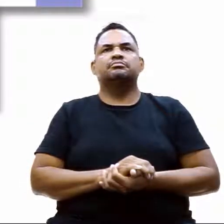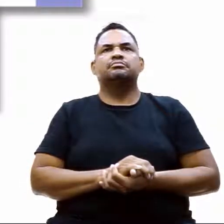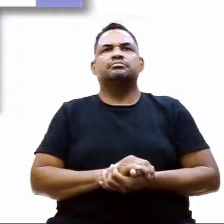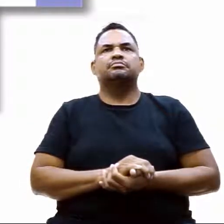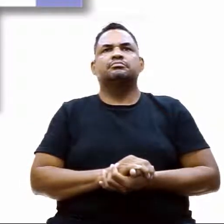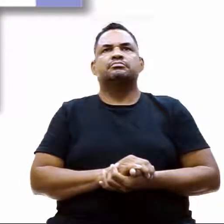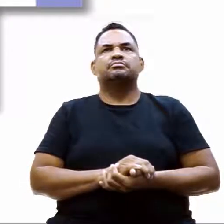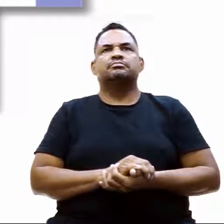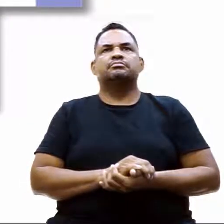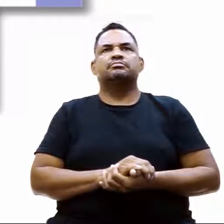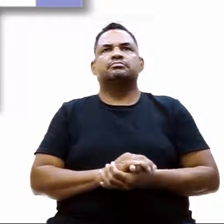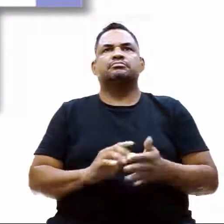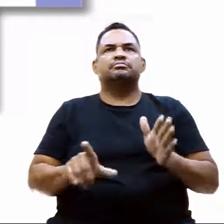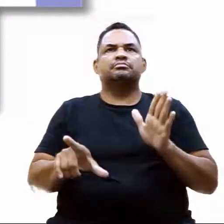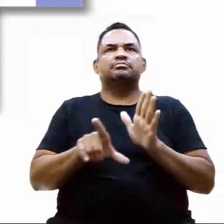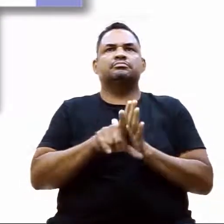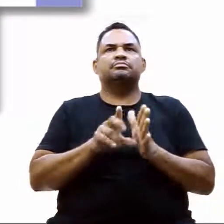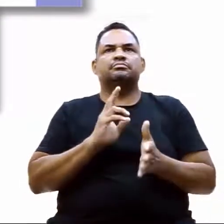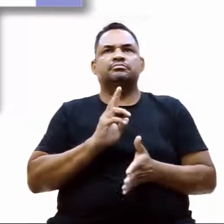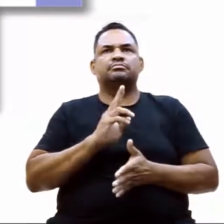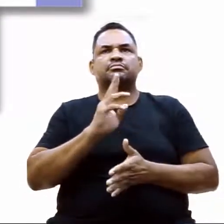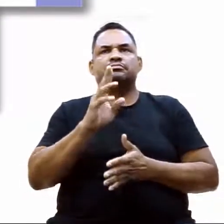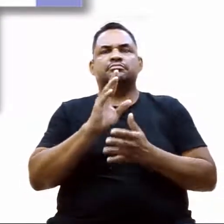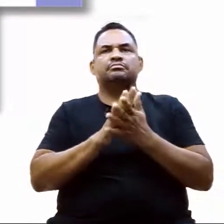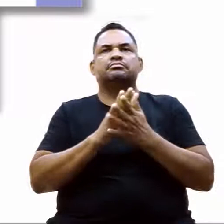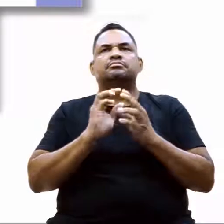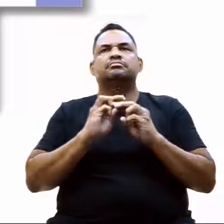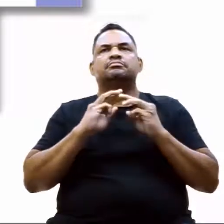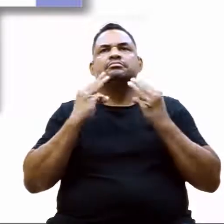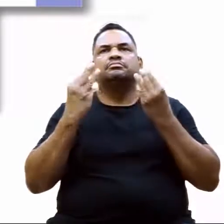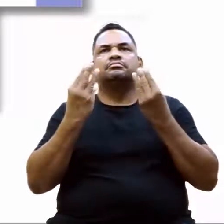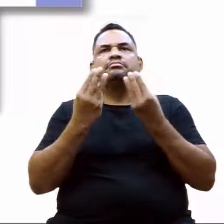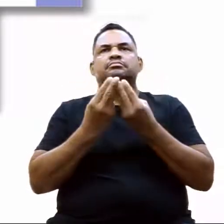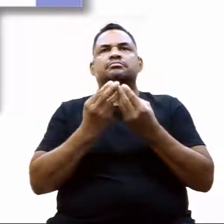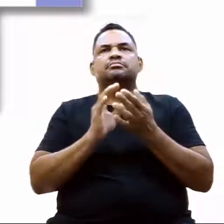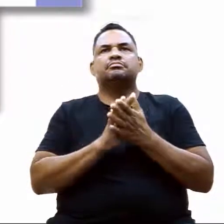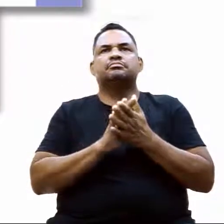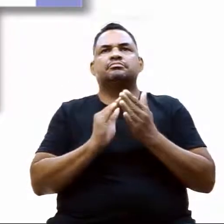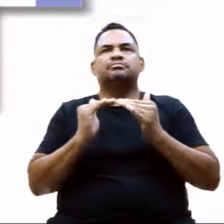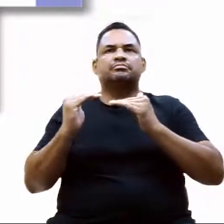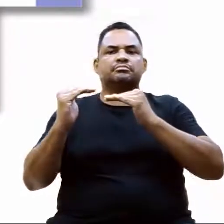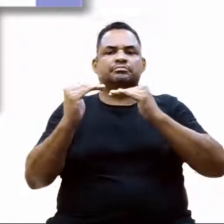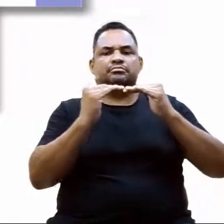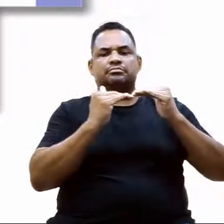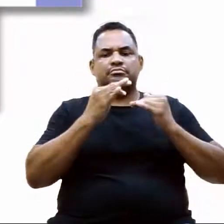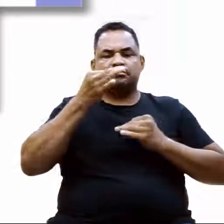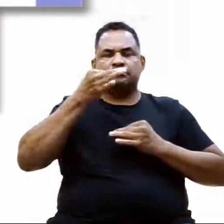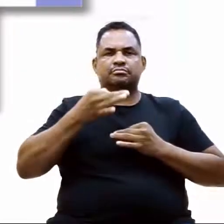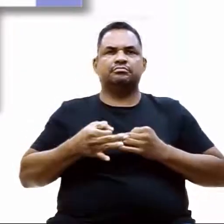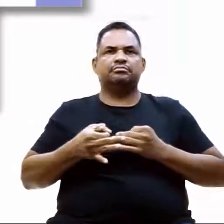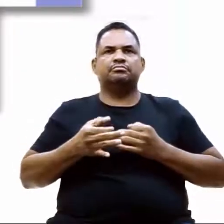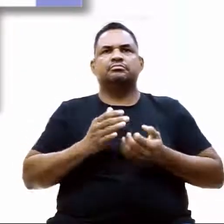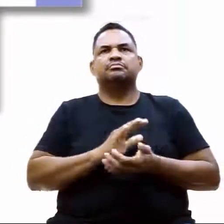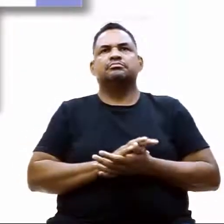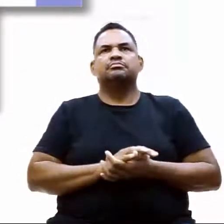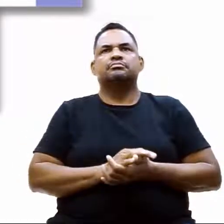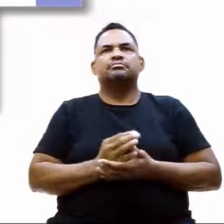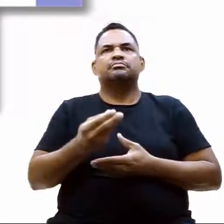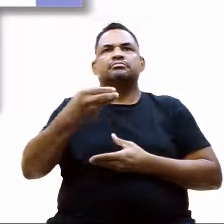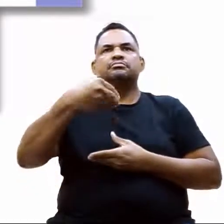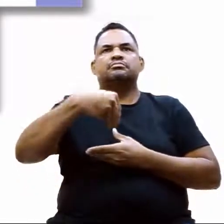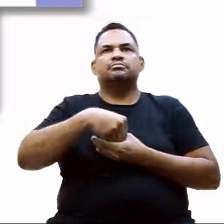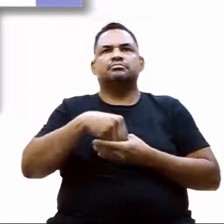a lei da conservação das massas e das proporções definidas. Dentro das leis